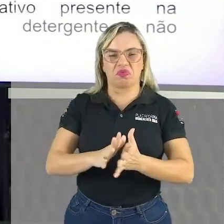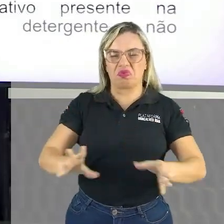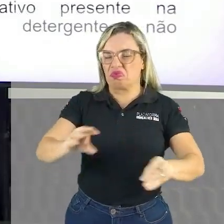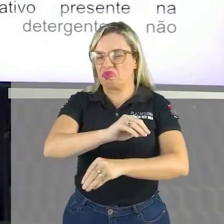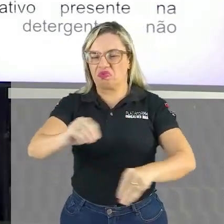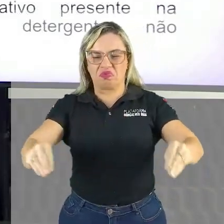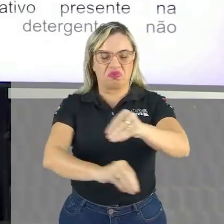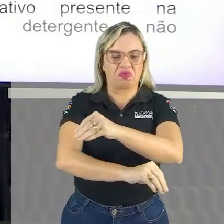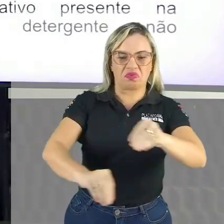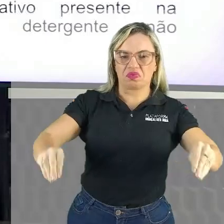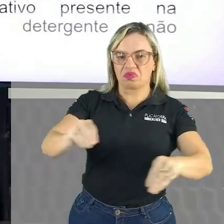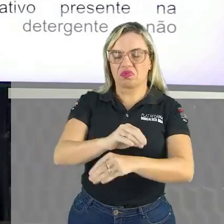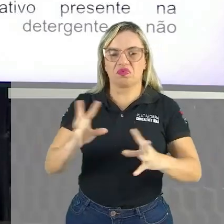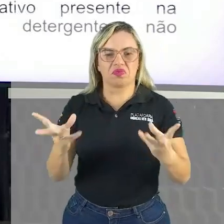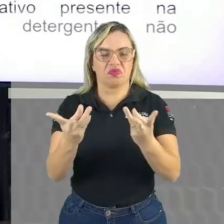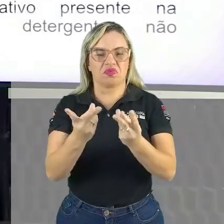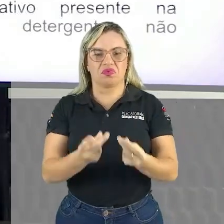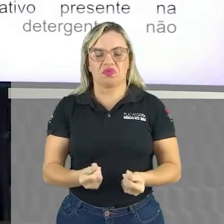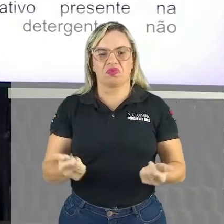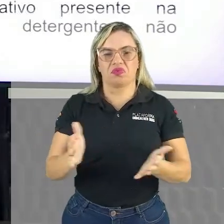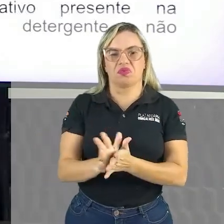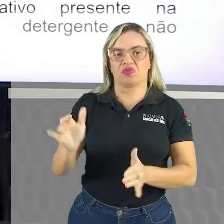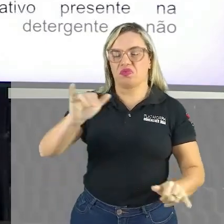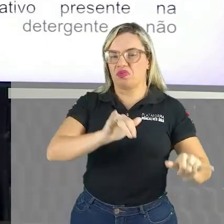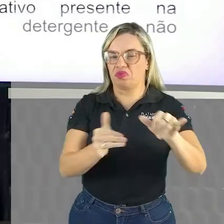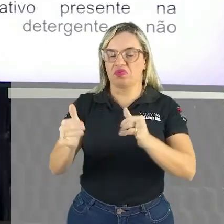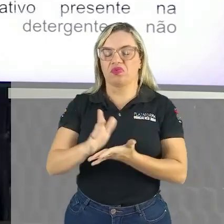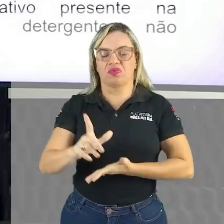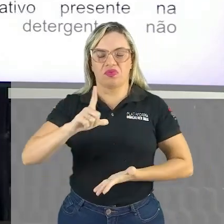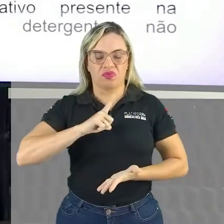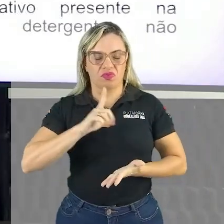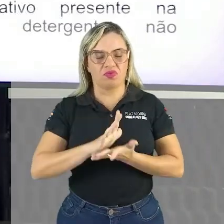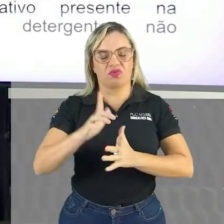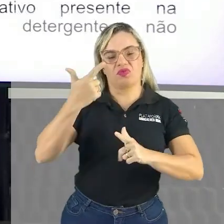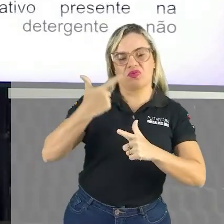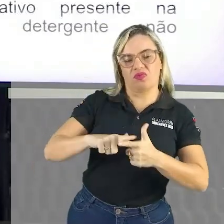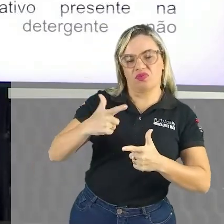das substâncias químicas no geral, sempre é um problema.